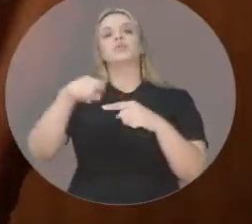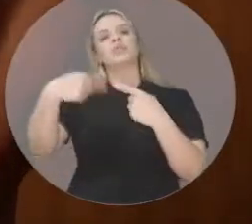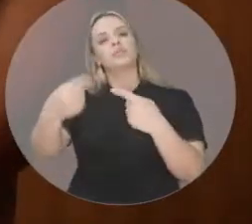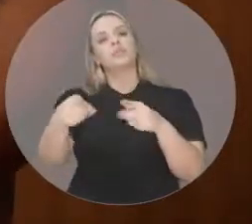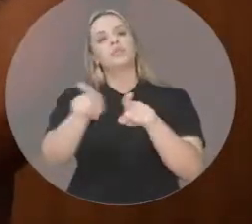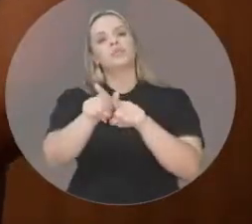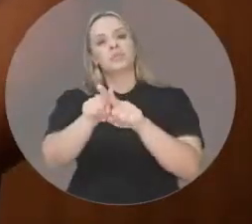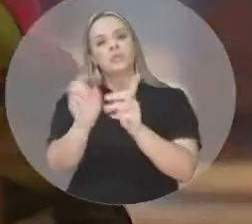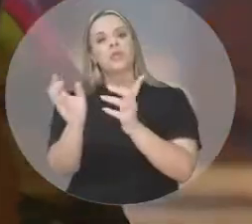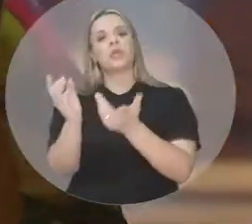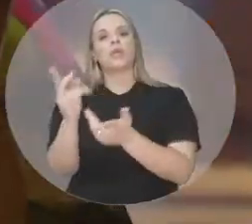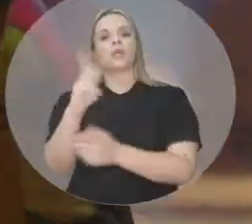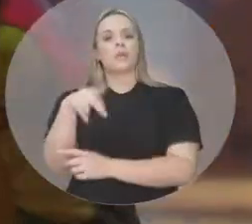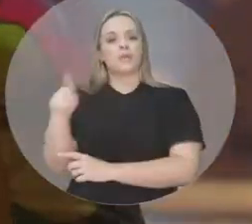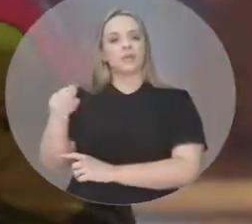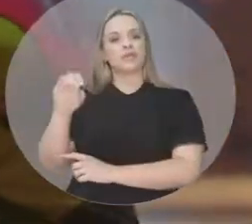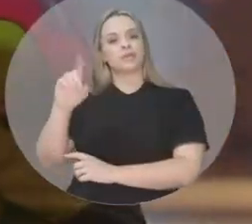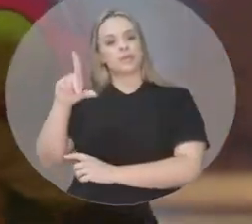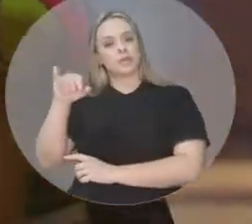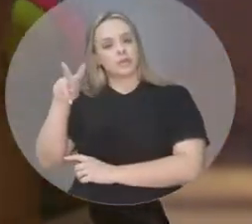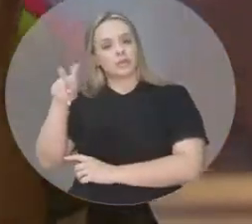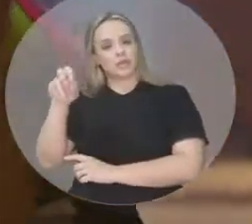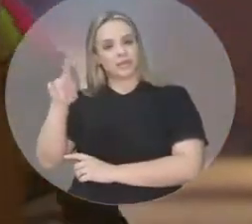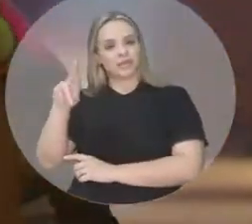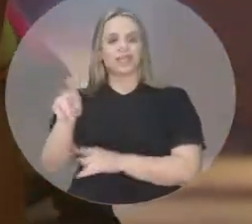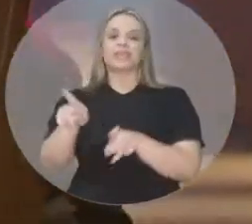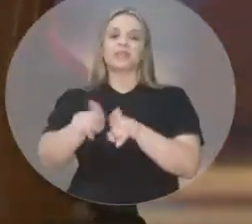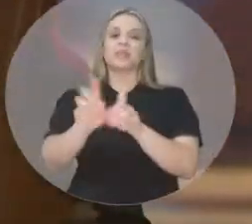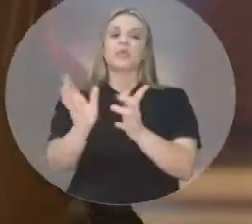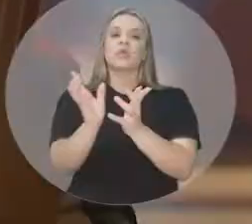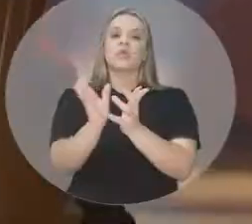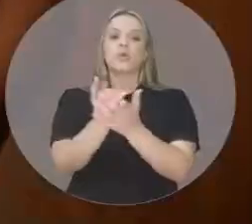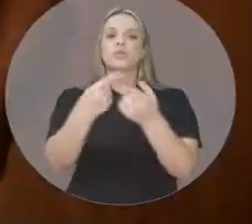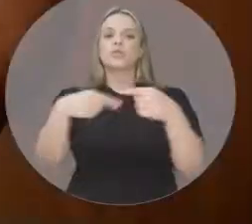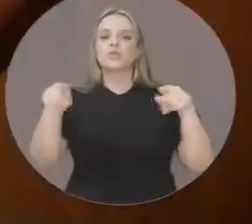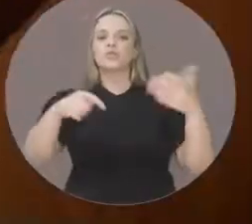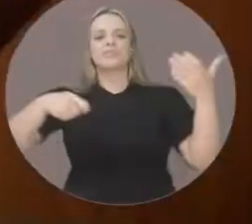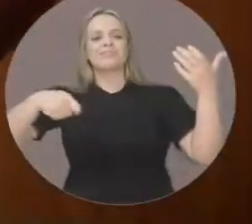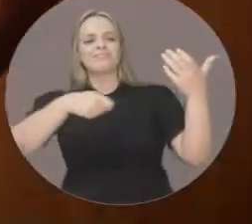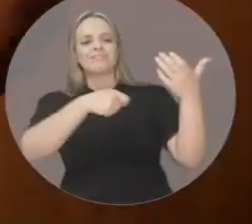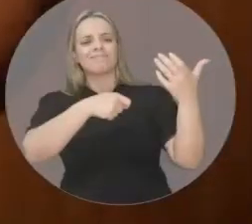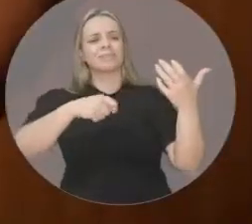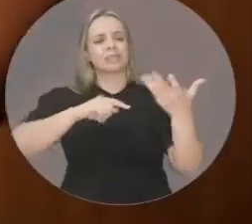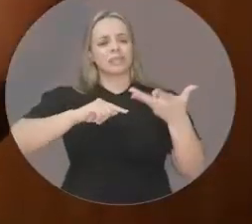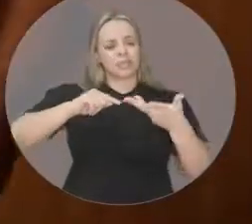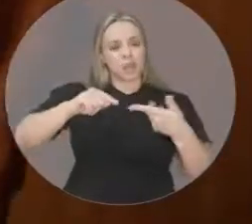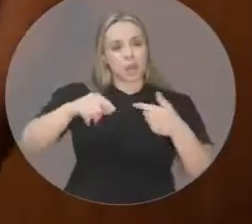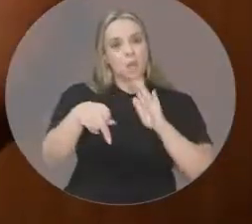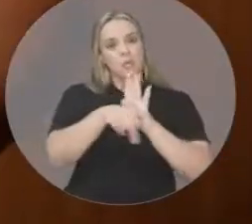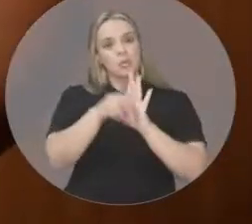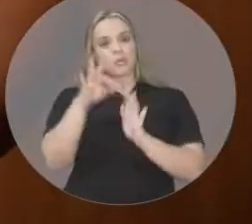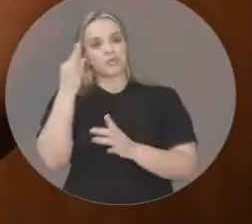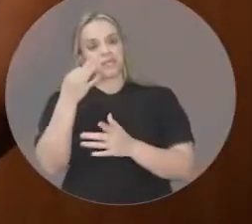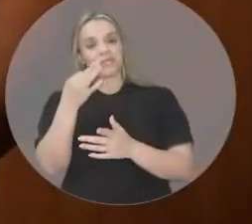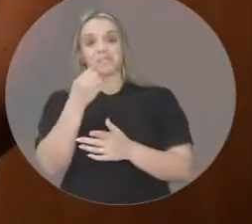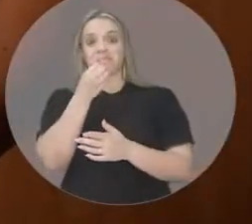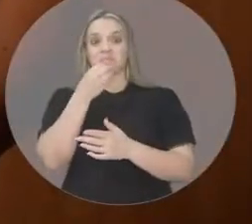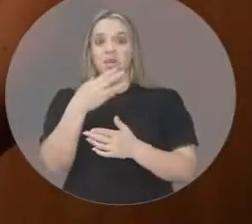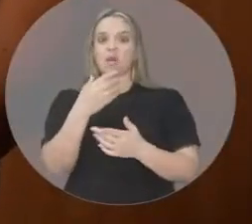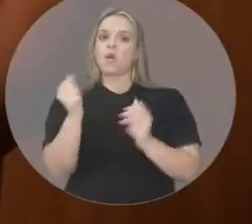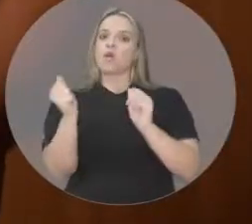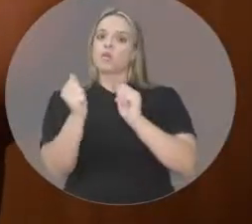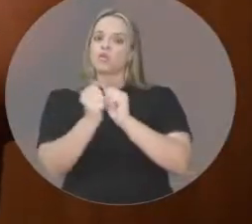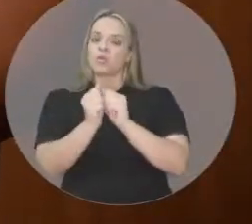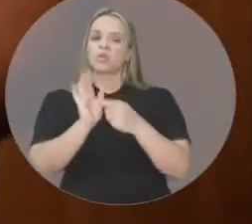Palco pra 2 pela oportunidade que está nos dando a mostrar um trabalho que normalmente a gente não tem essa oportunidade. O